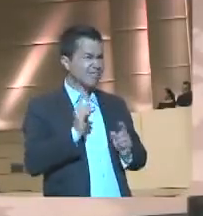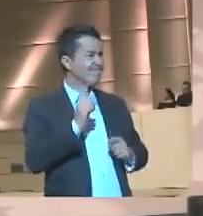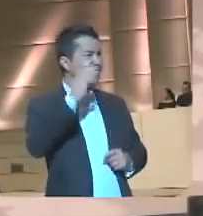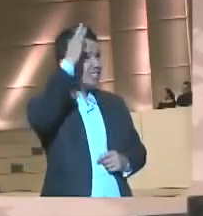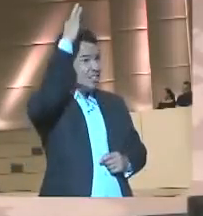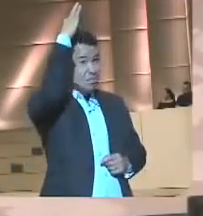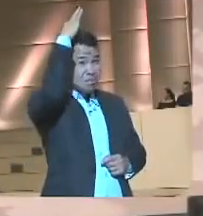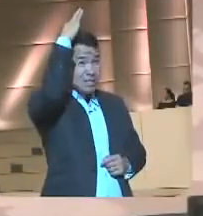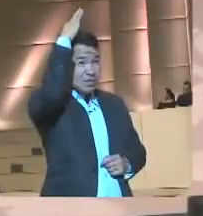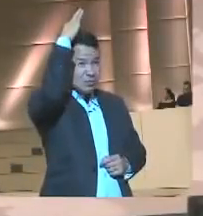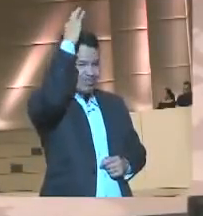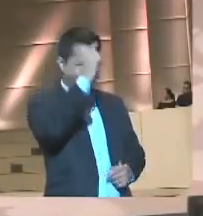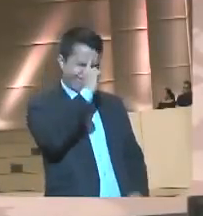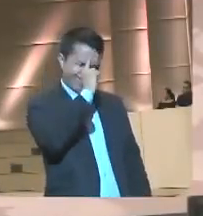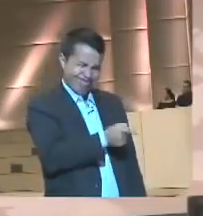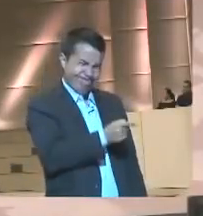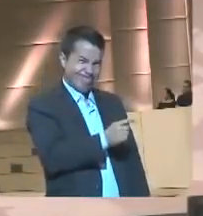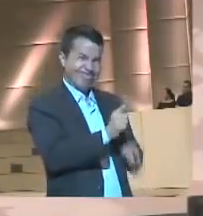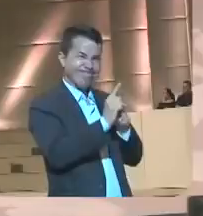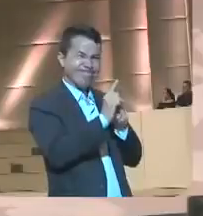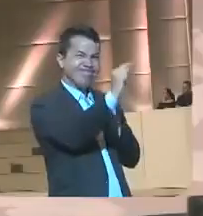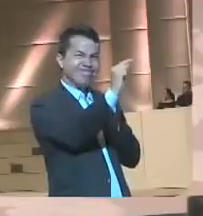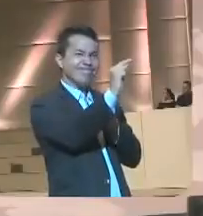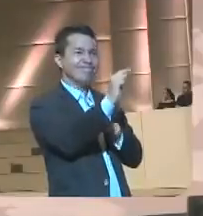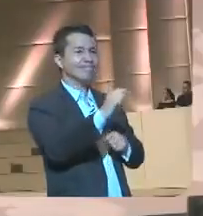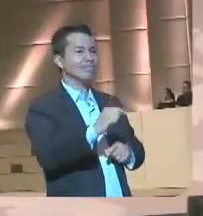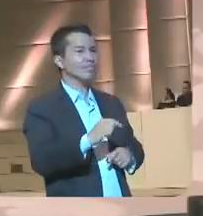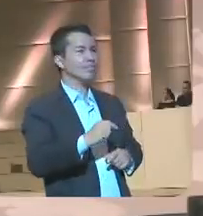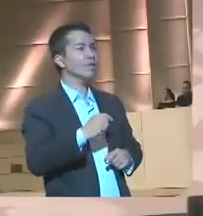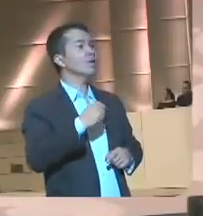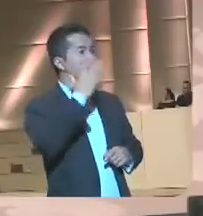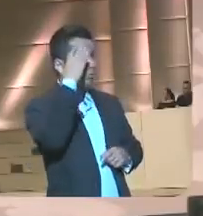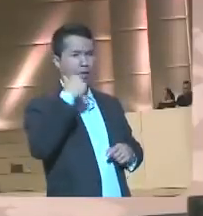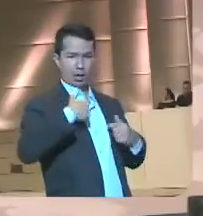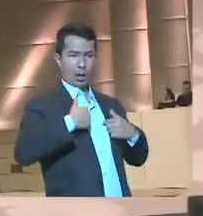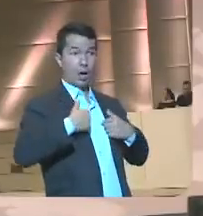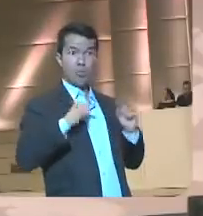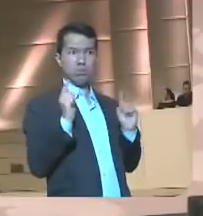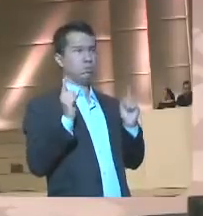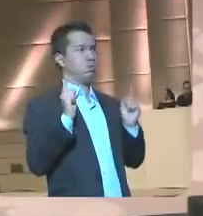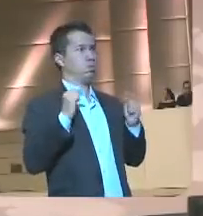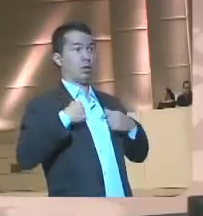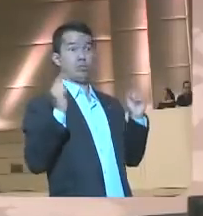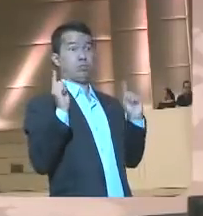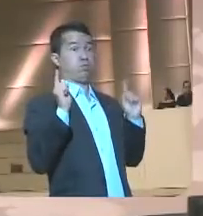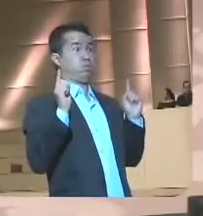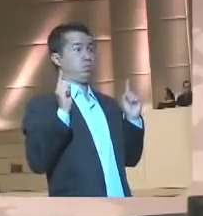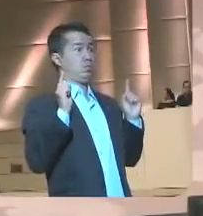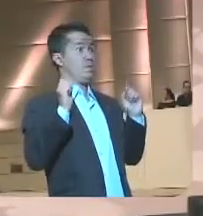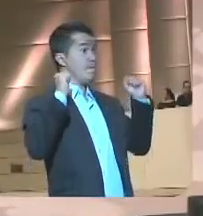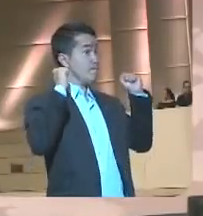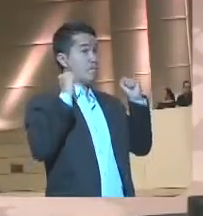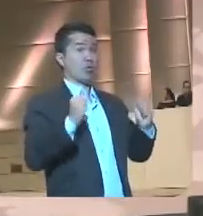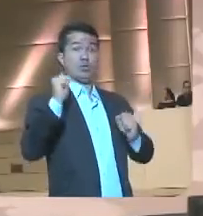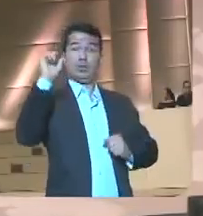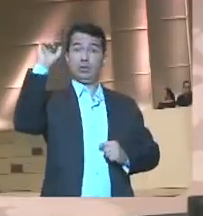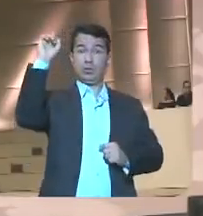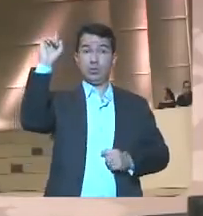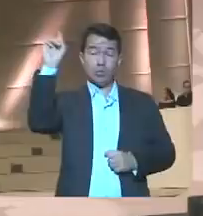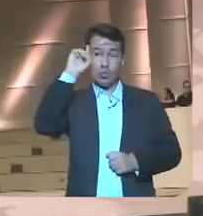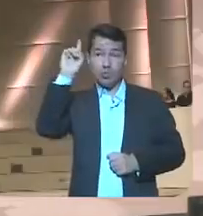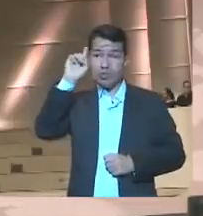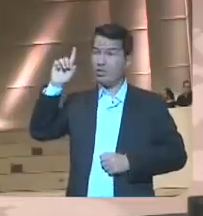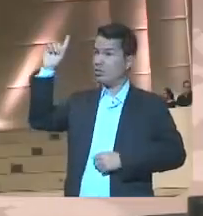lugar mas não é só em coisas assim é no dia a dia da vida da gente o senhor opera